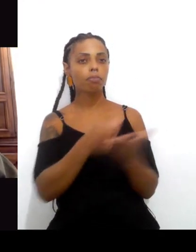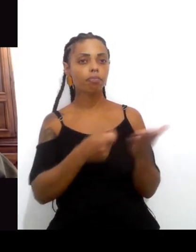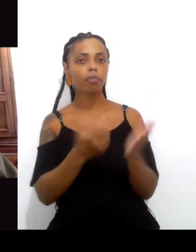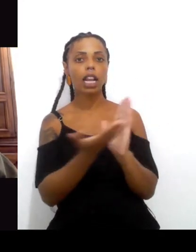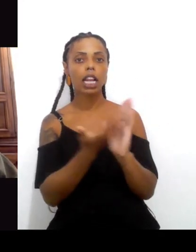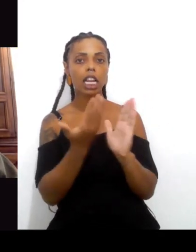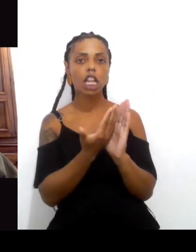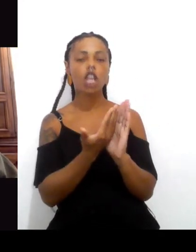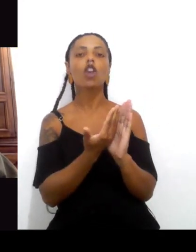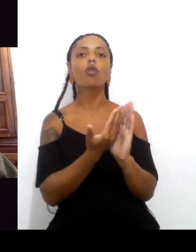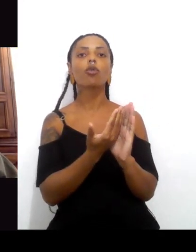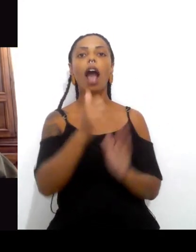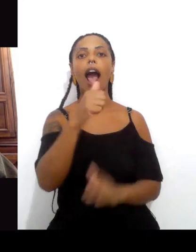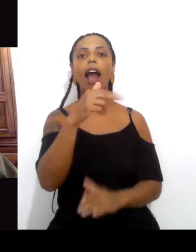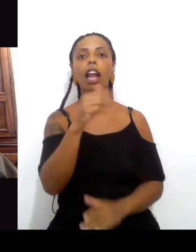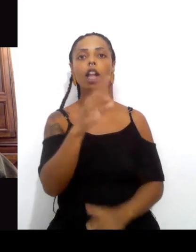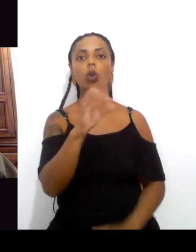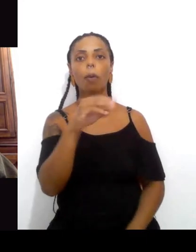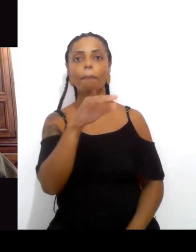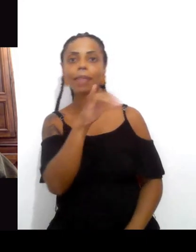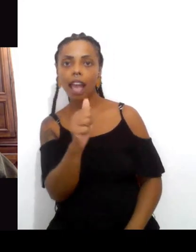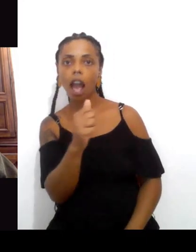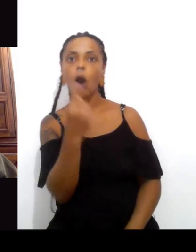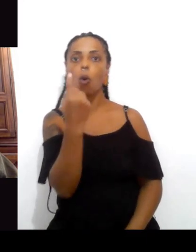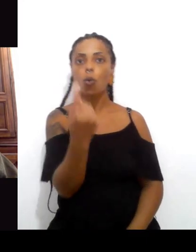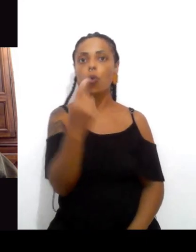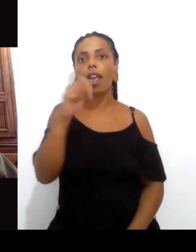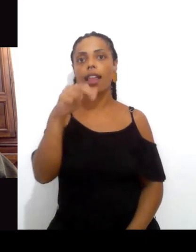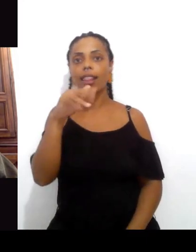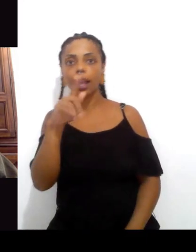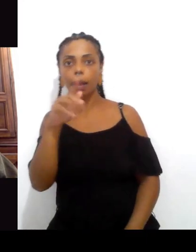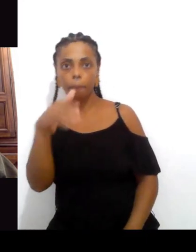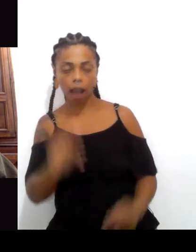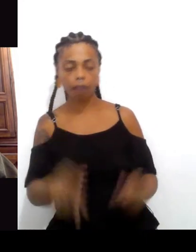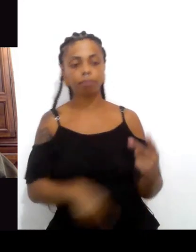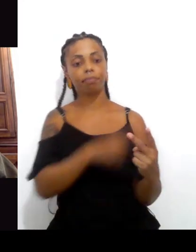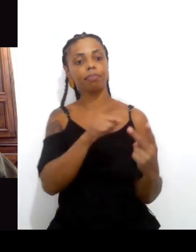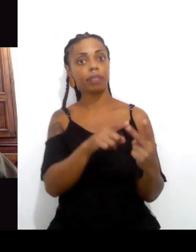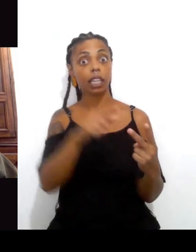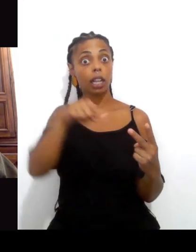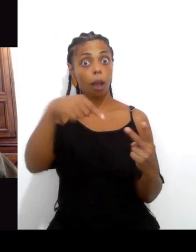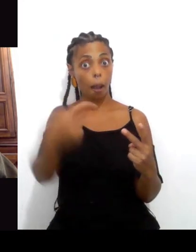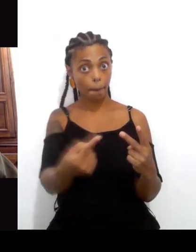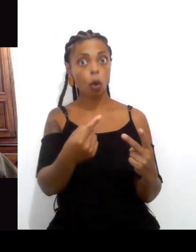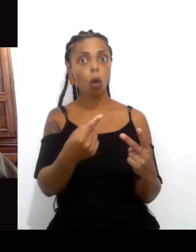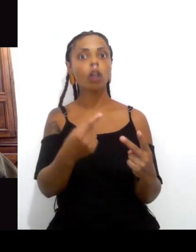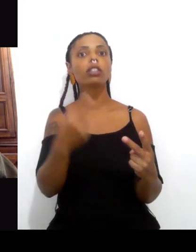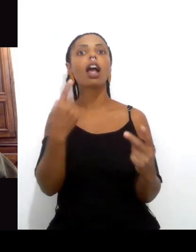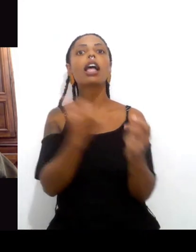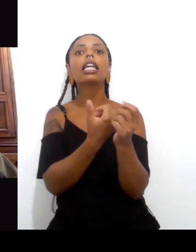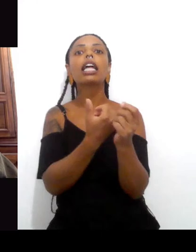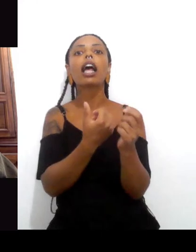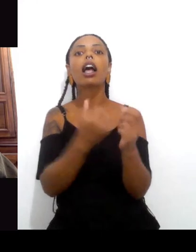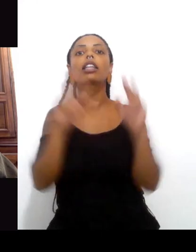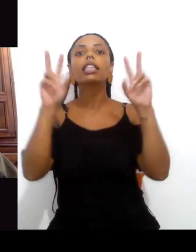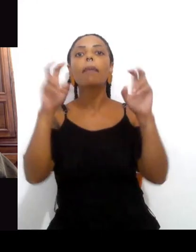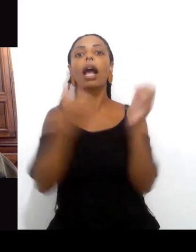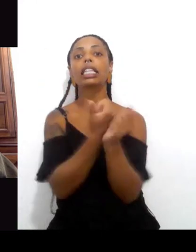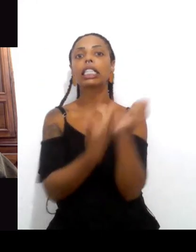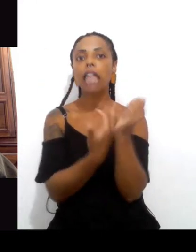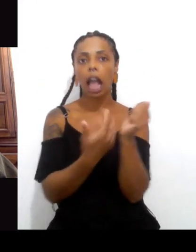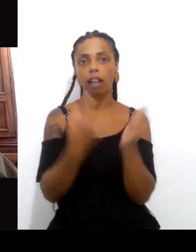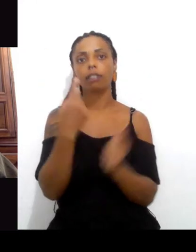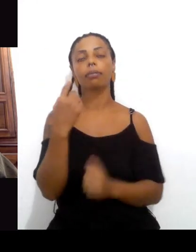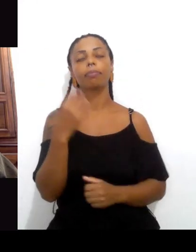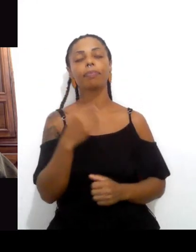e depois de complementou né digamos assim com em seu sangue e quais são as diferenças no modo como você apresenta